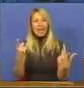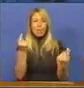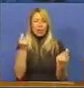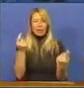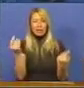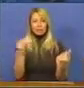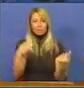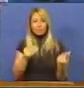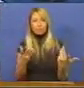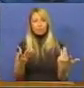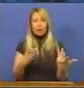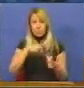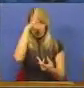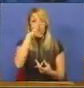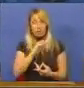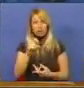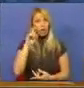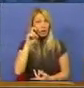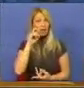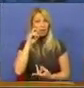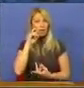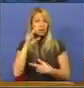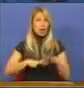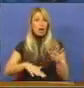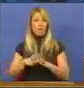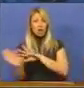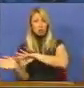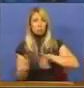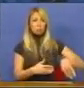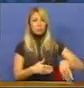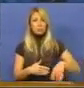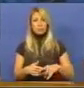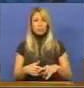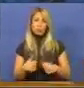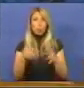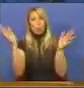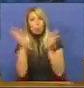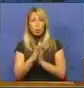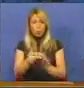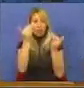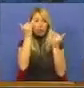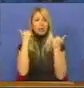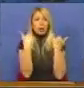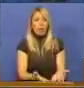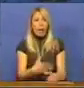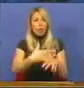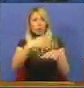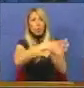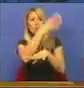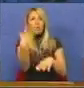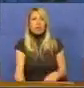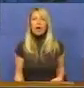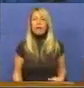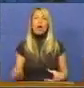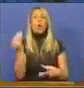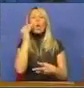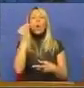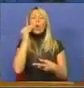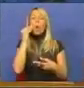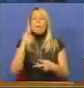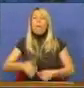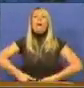da Defesa passou por cima de tudo, comunicou a todos tarde e más horas e, portanto, melhorar os mecanismos de interligação